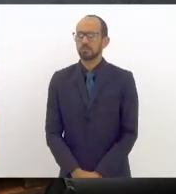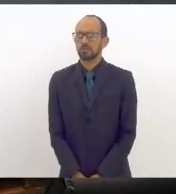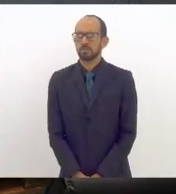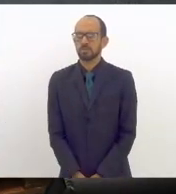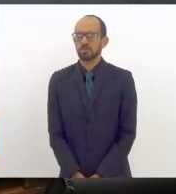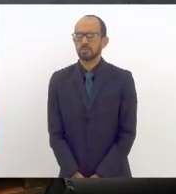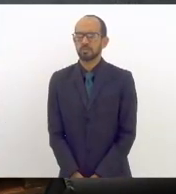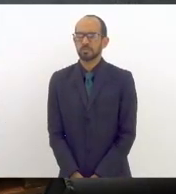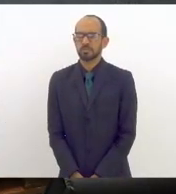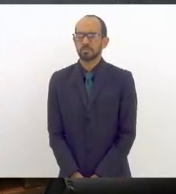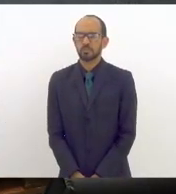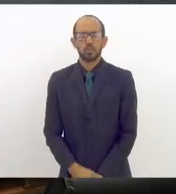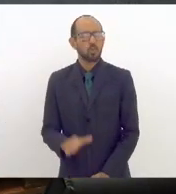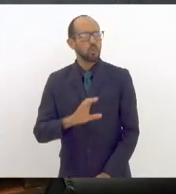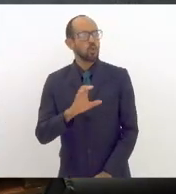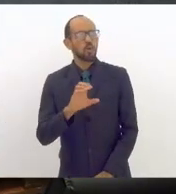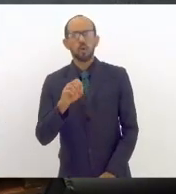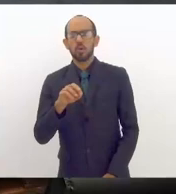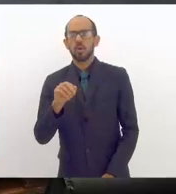Oi Coronel